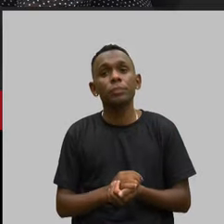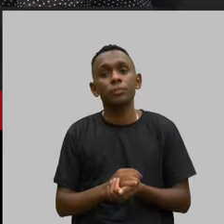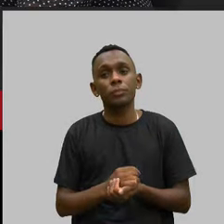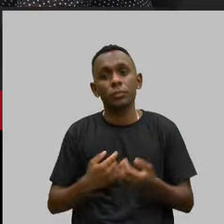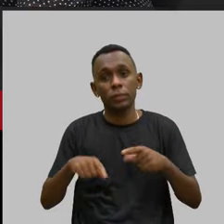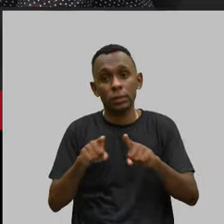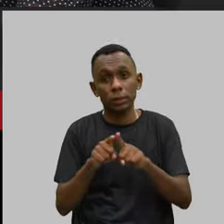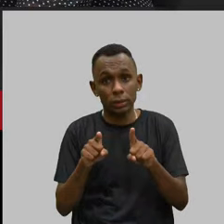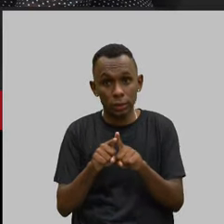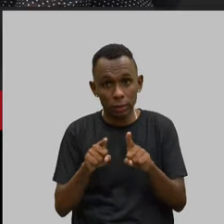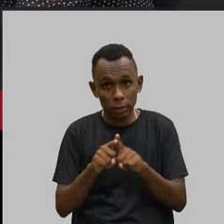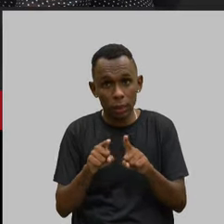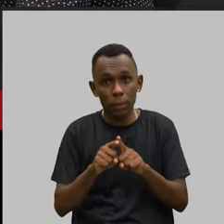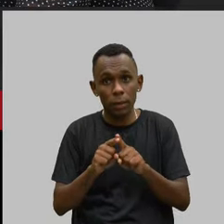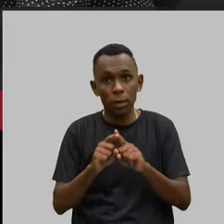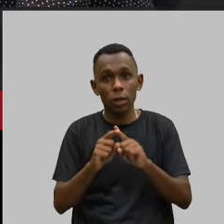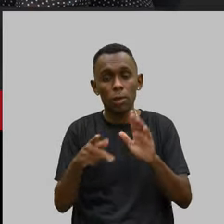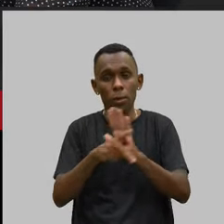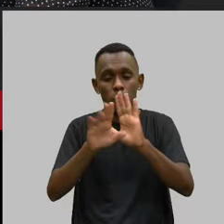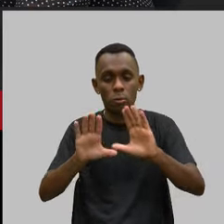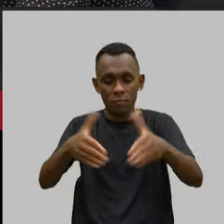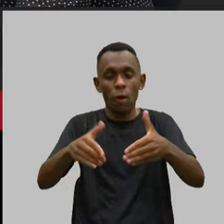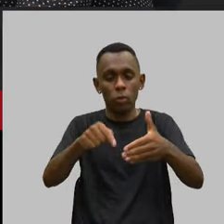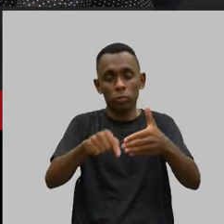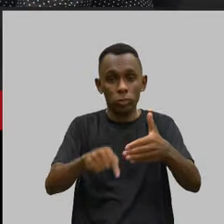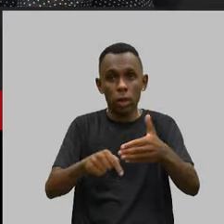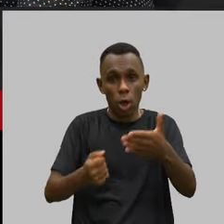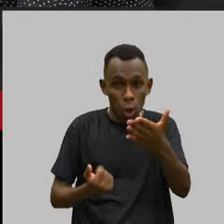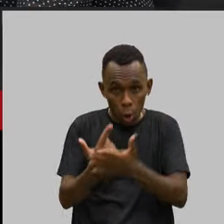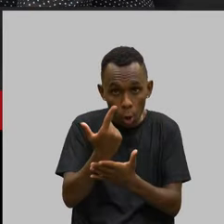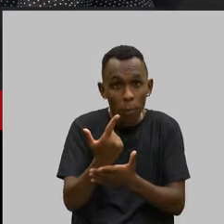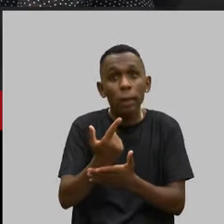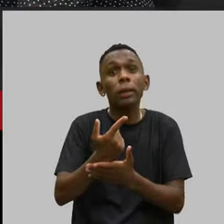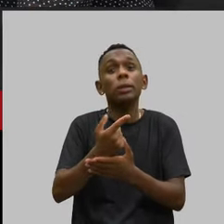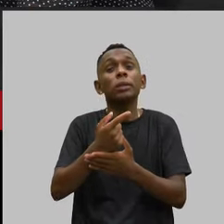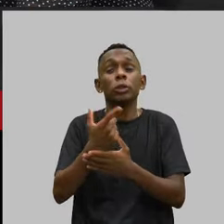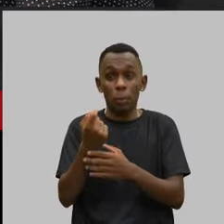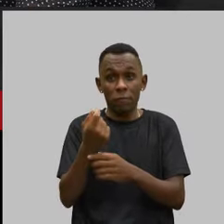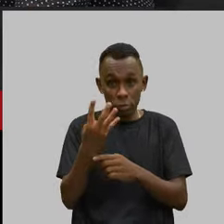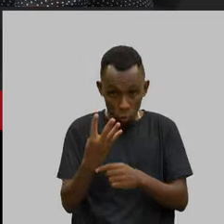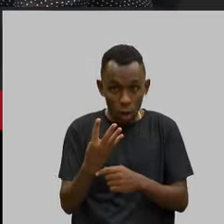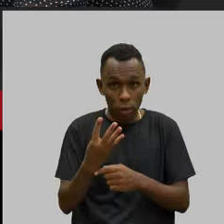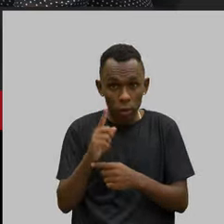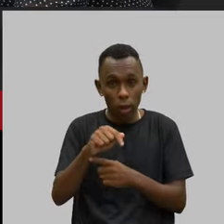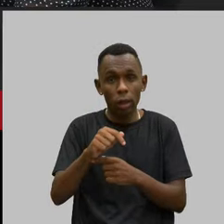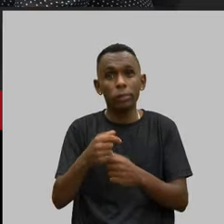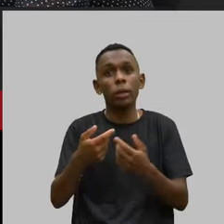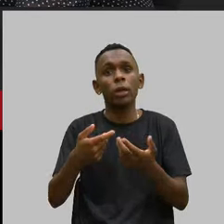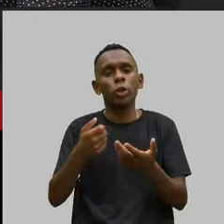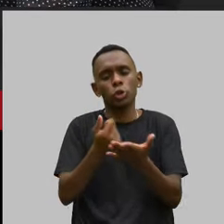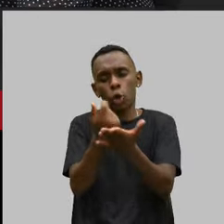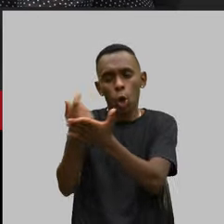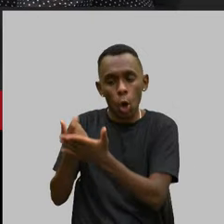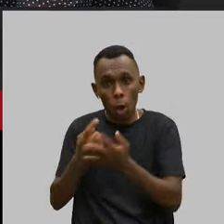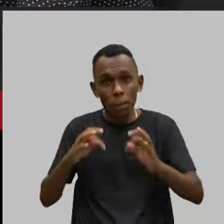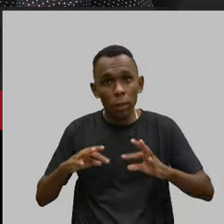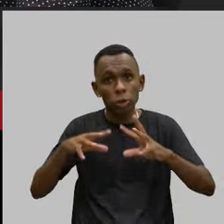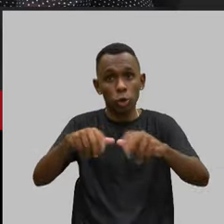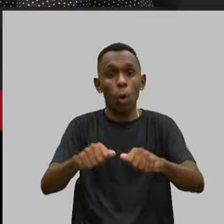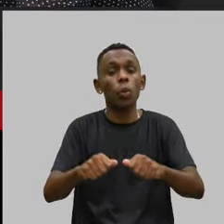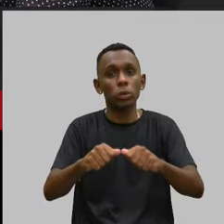ampliação da centralização de compras eh trazendo ainda para 2024 a centralização de todas as compras da ces